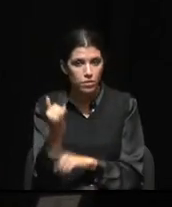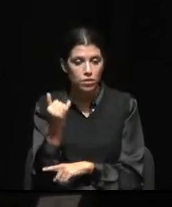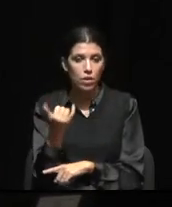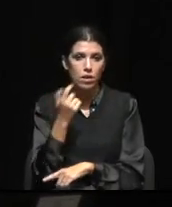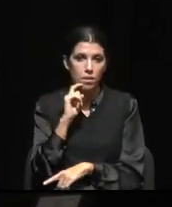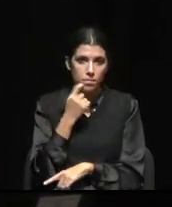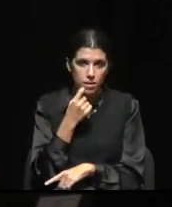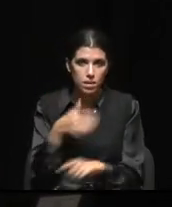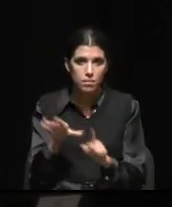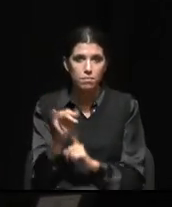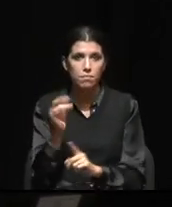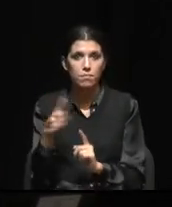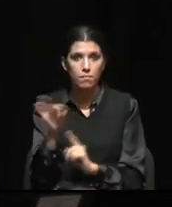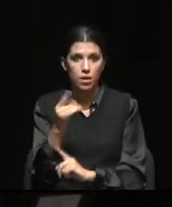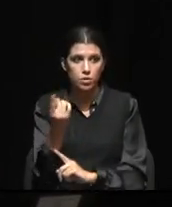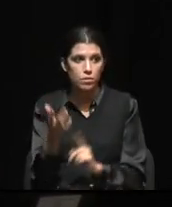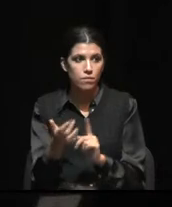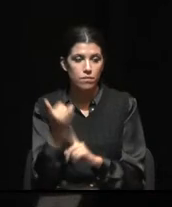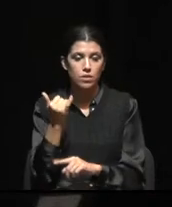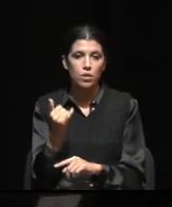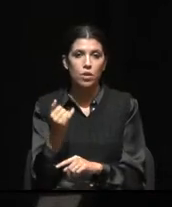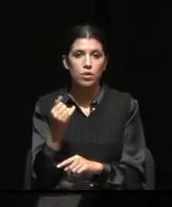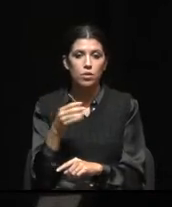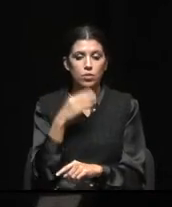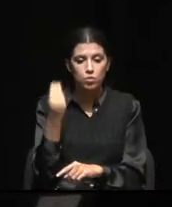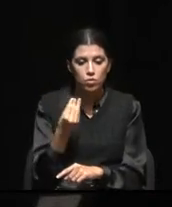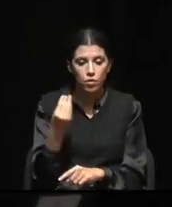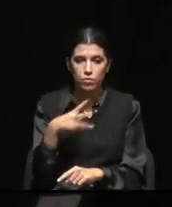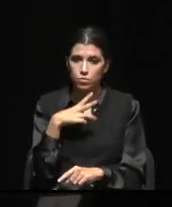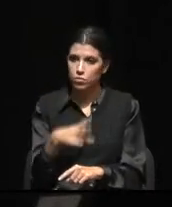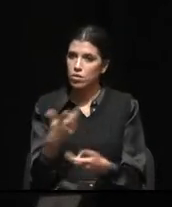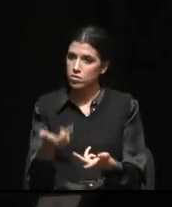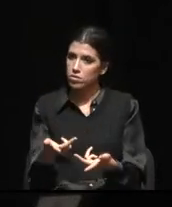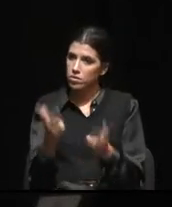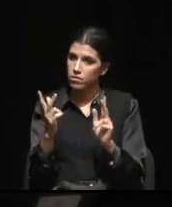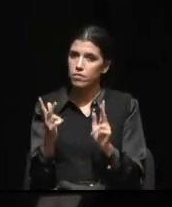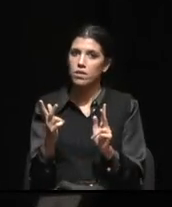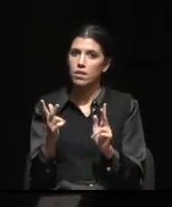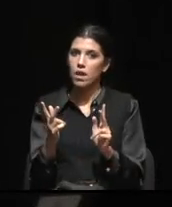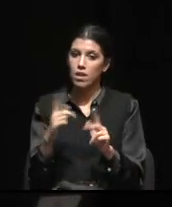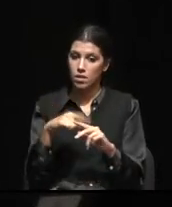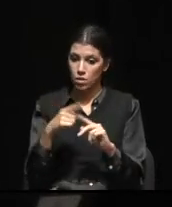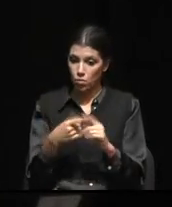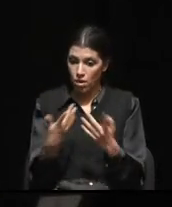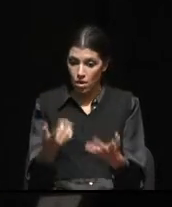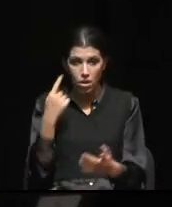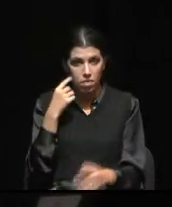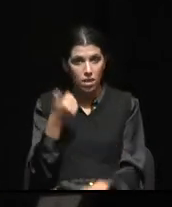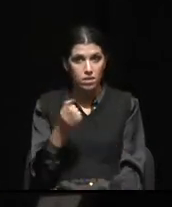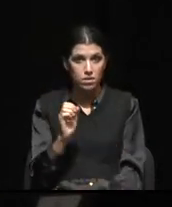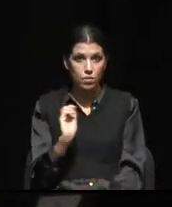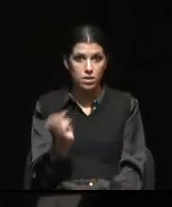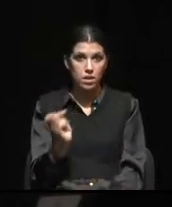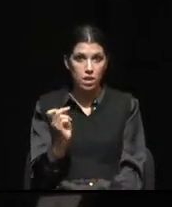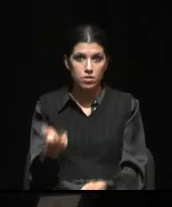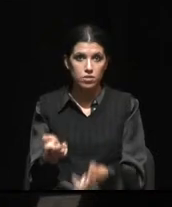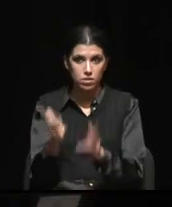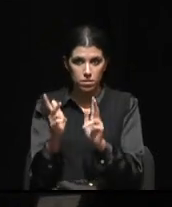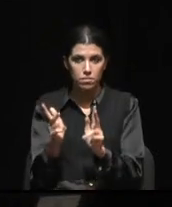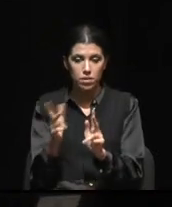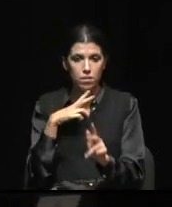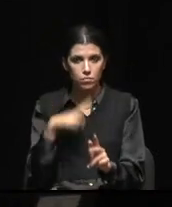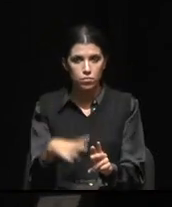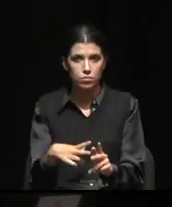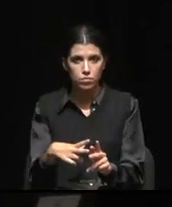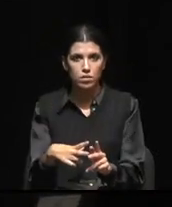Portugueses e de todos os jovens poderem estar em liberdade e poderem no ano em que celebramos 50 anos da da Liberdade em